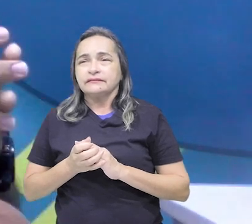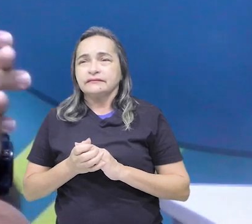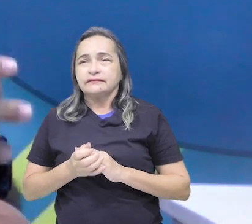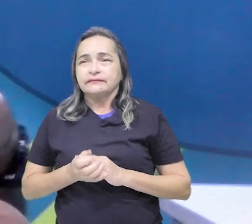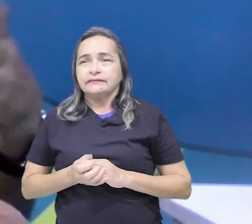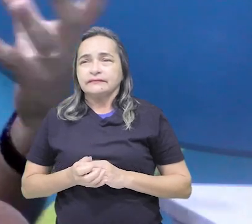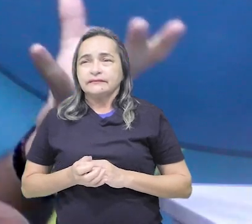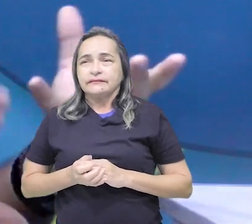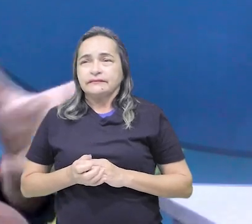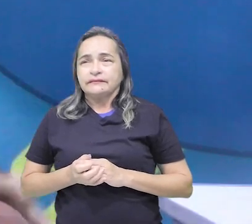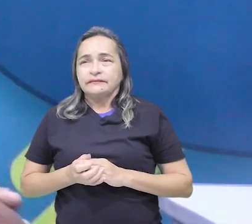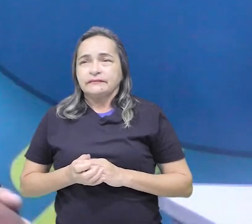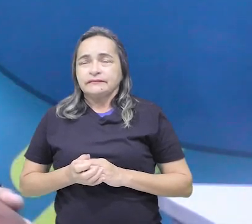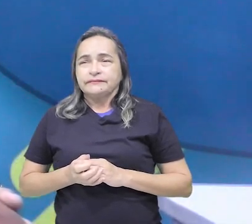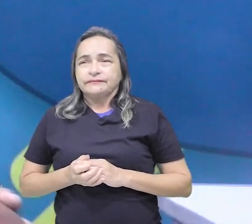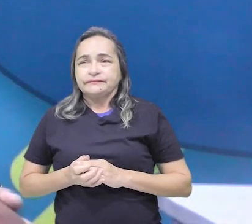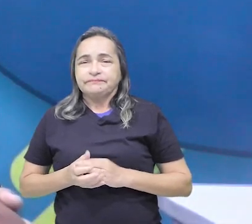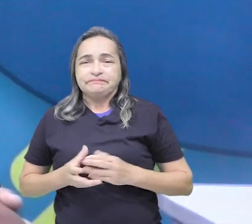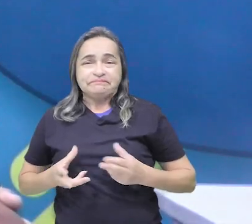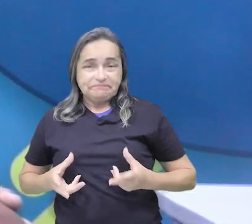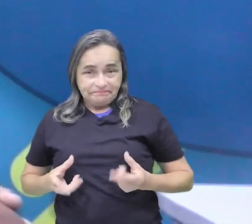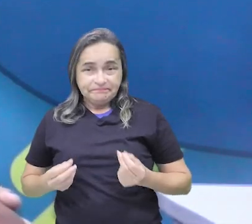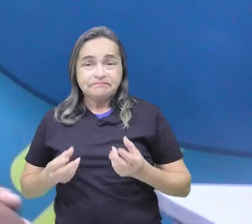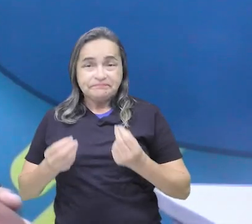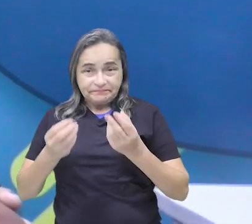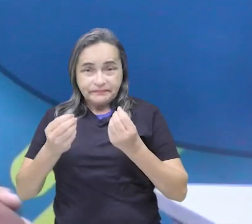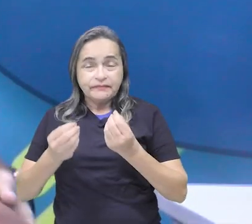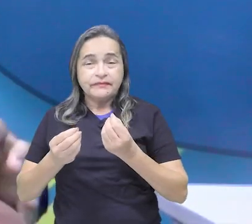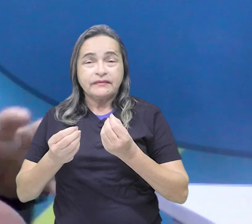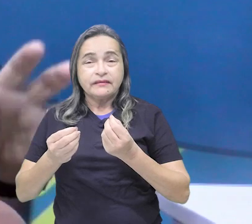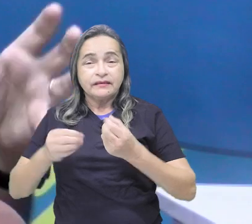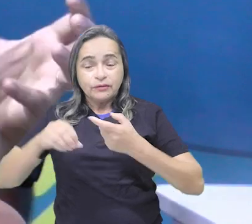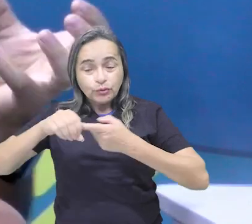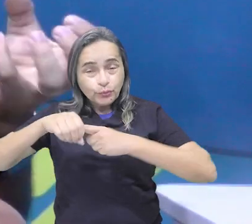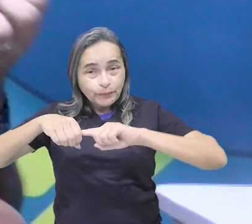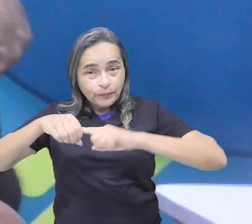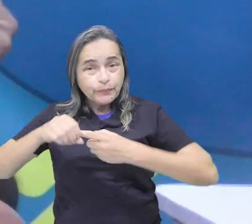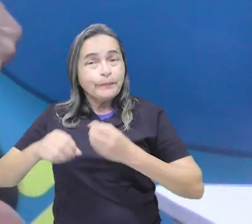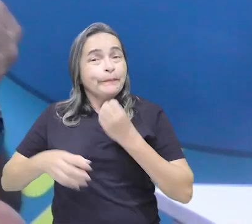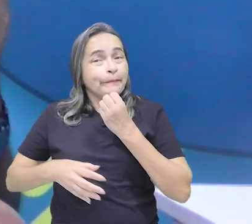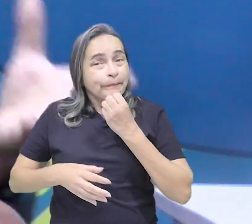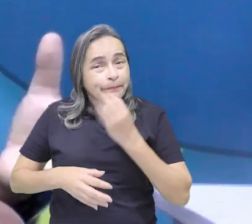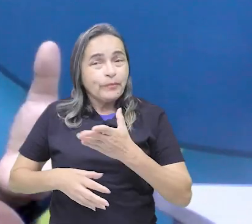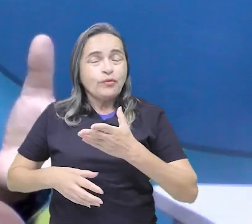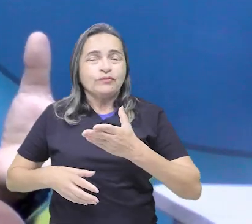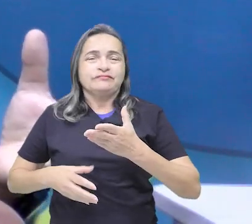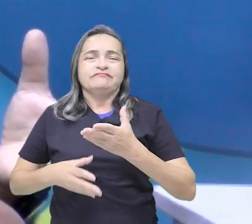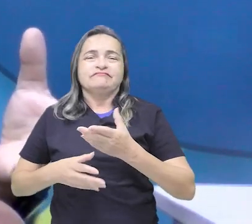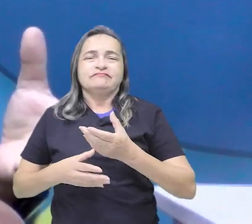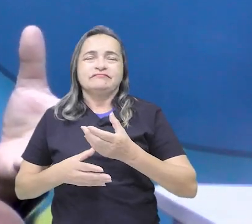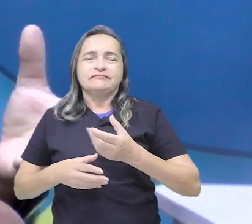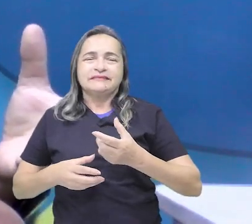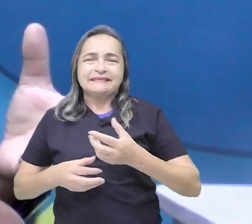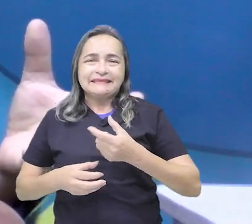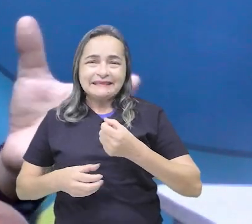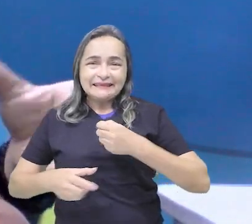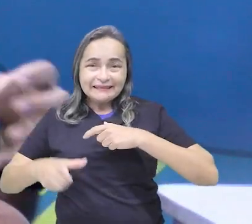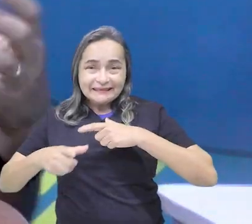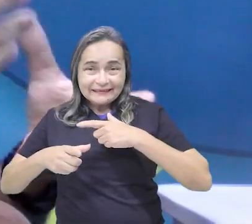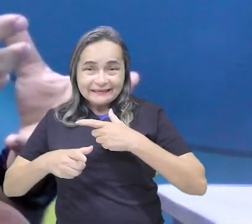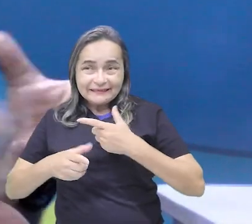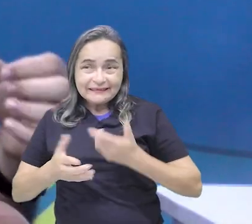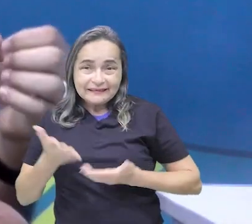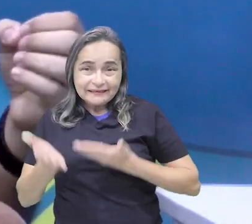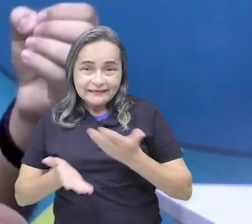excelente abordagem de tratamento, né? Então, nós devemos sim sempre buscar